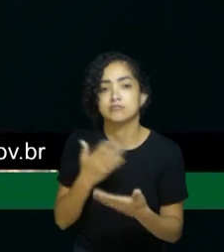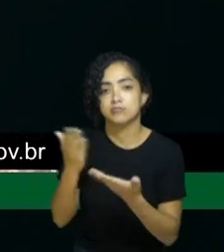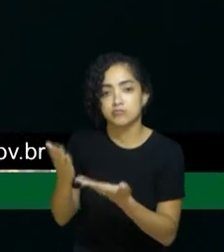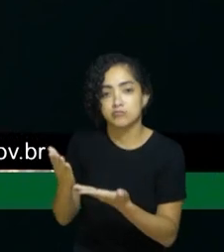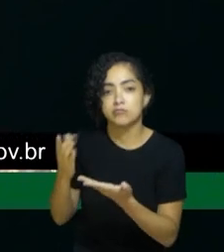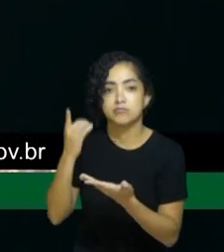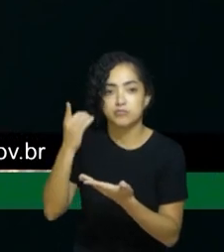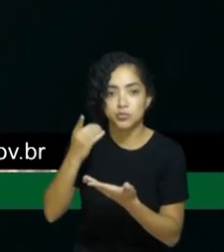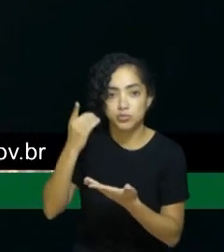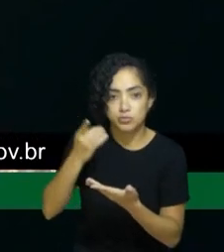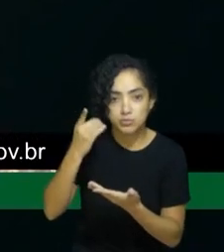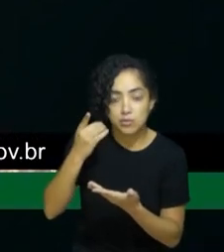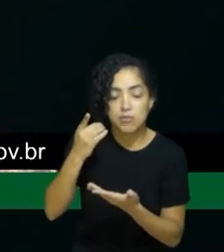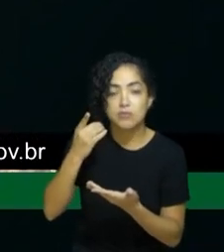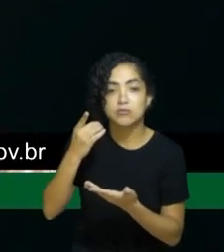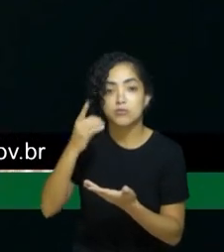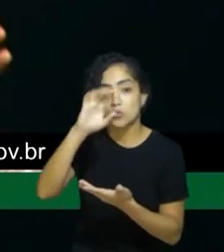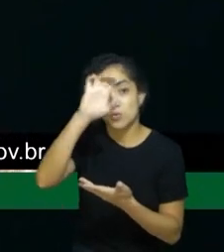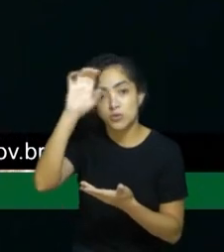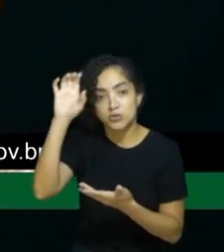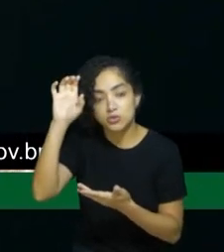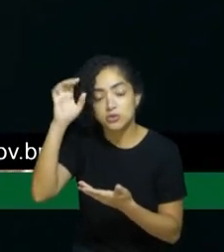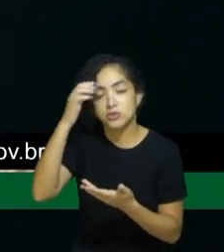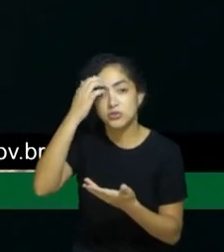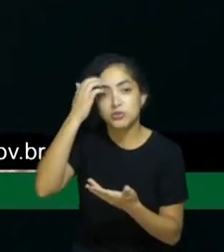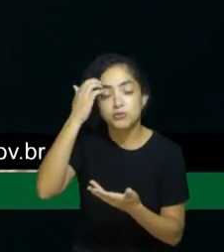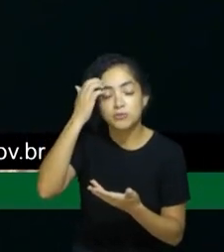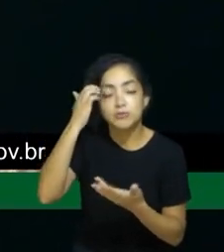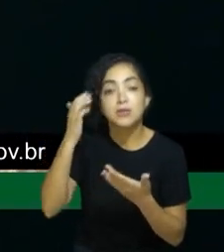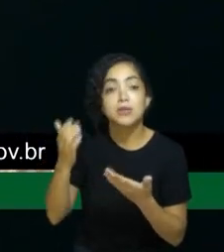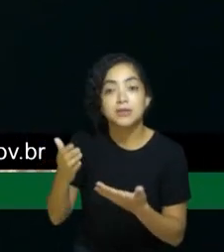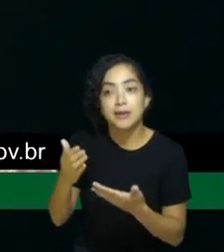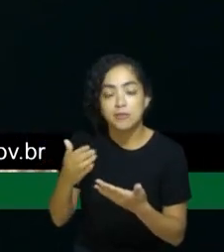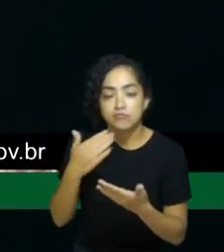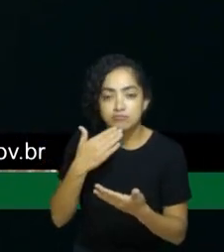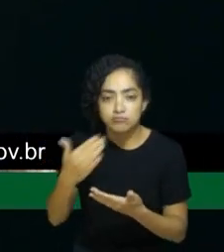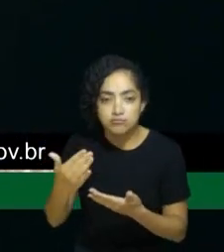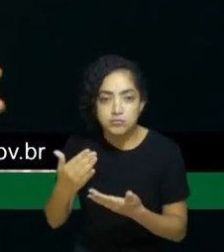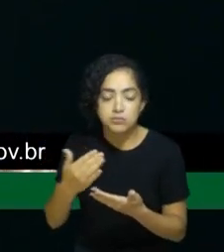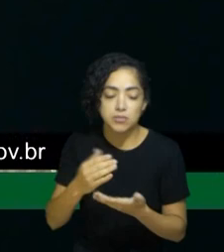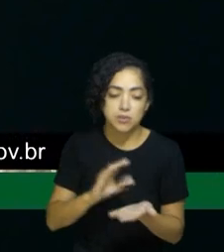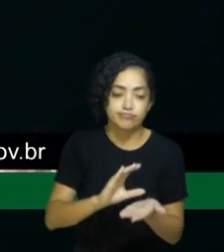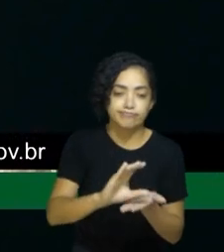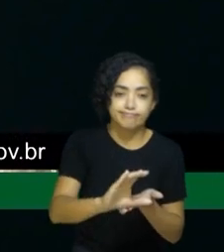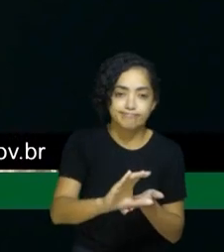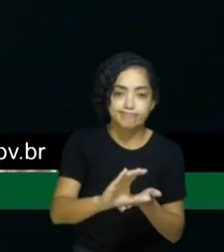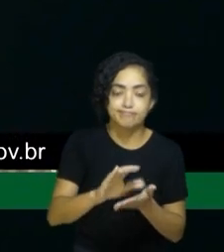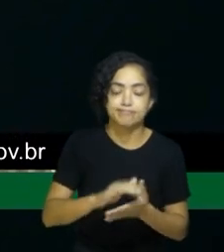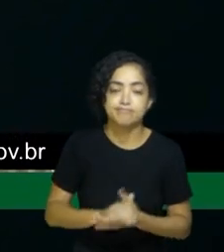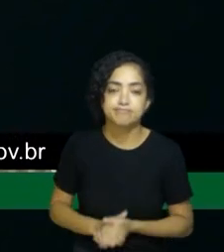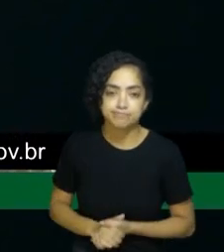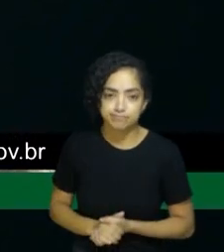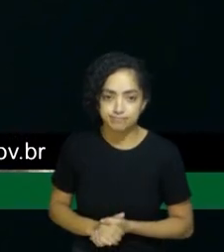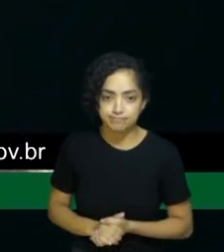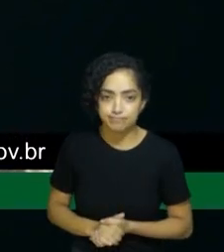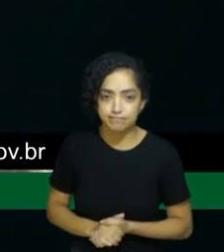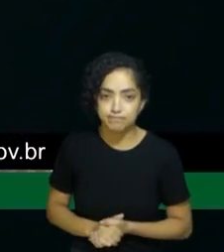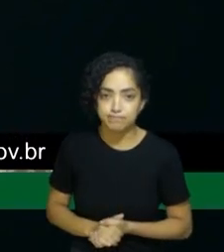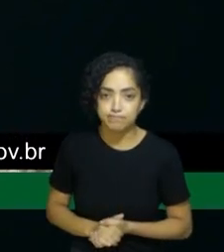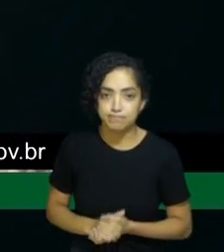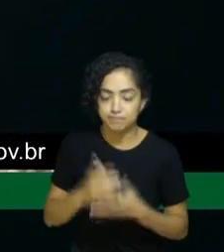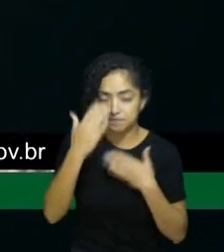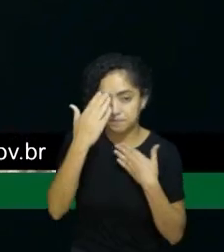Egídio fez muito bem trazermos recursos aqui para a nossa cidade e para toda a nossa região Muito